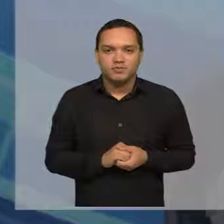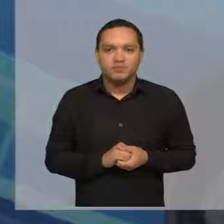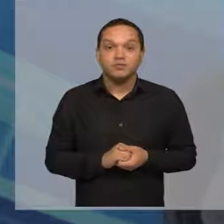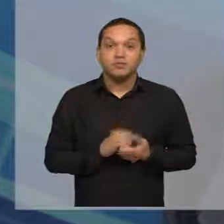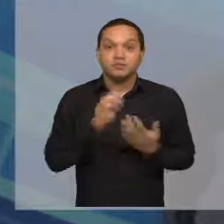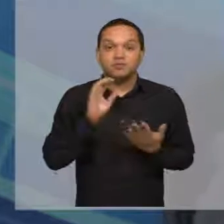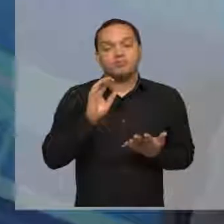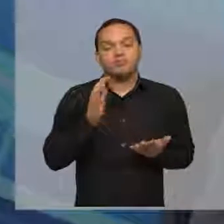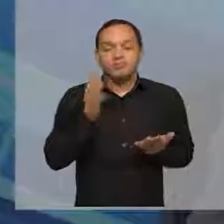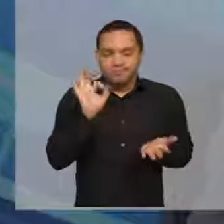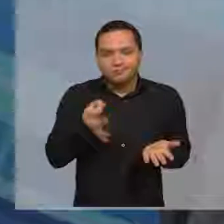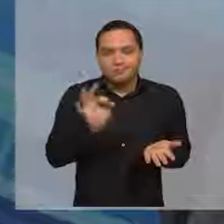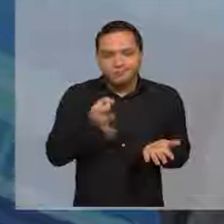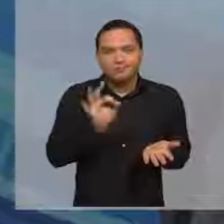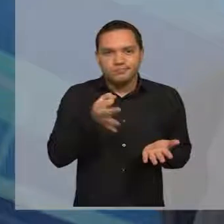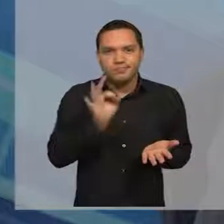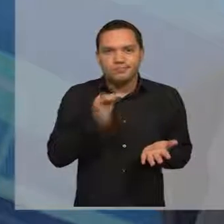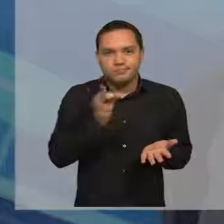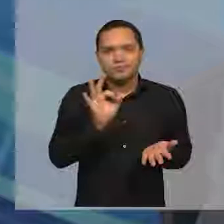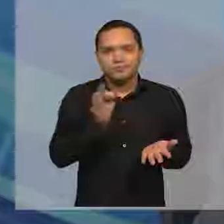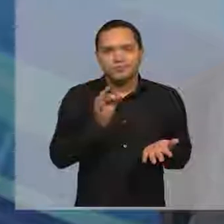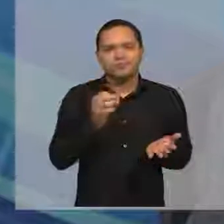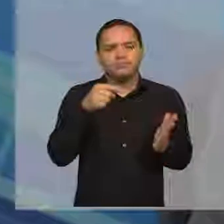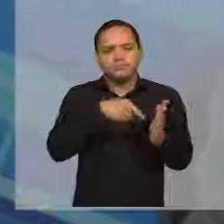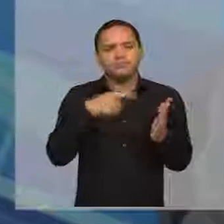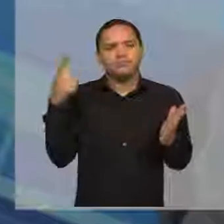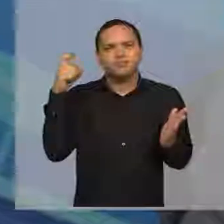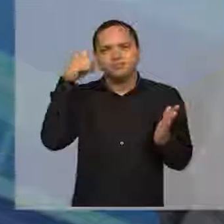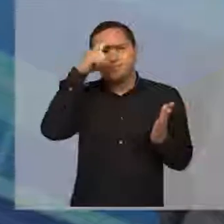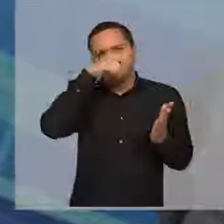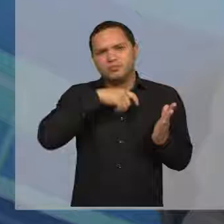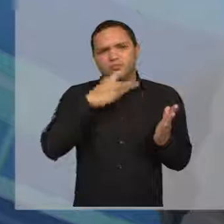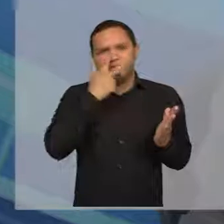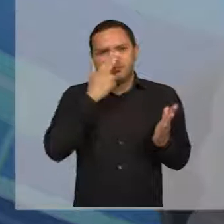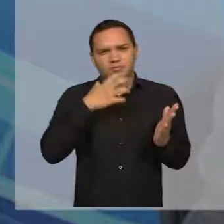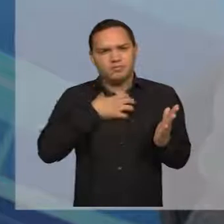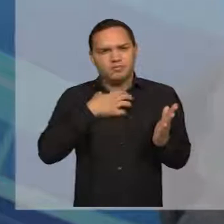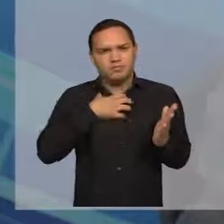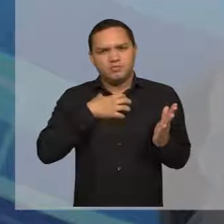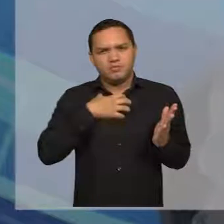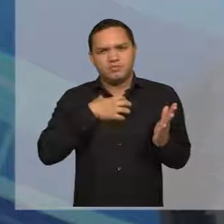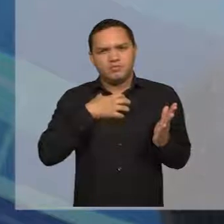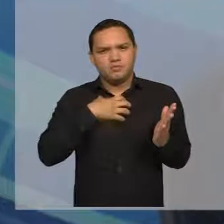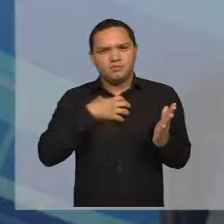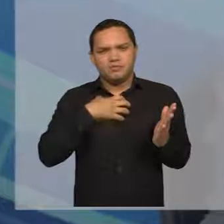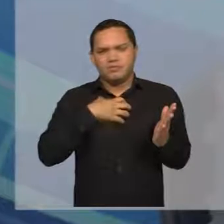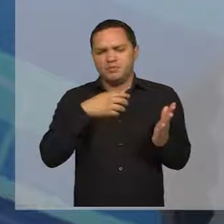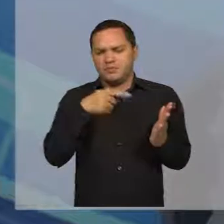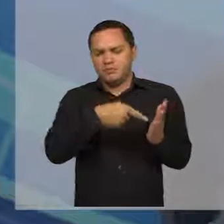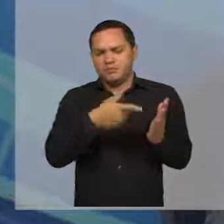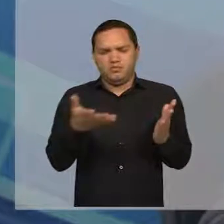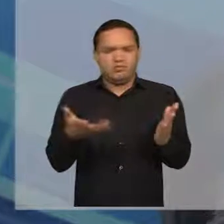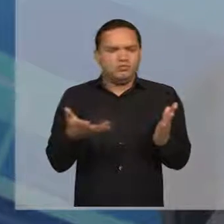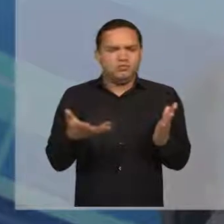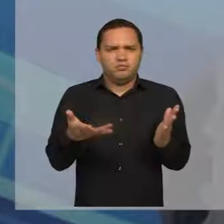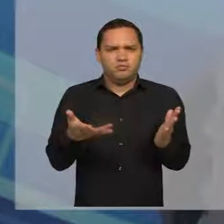Assim, tem algo dizer, mais complexo, que parece uma certa coxa de retalho, né? Onde você sai